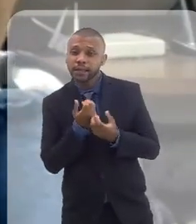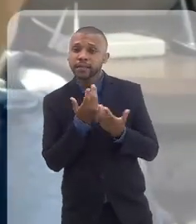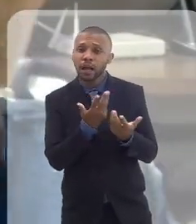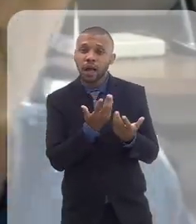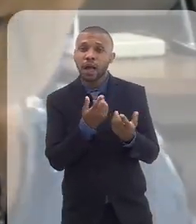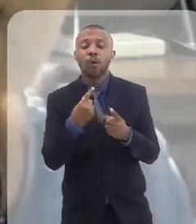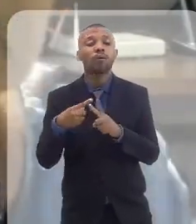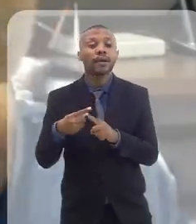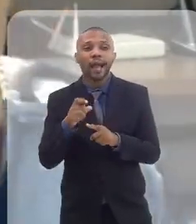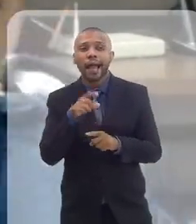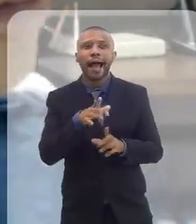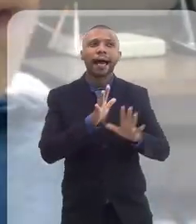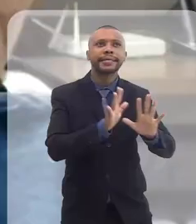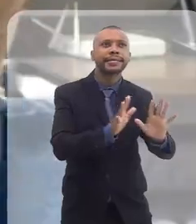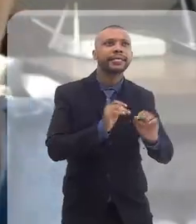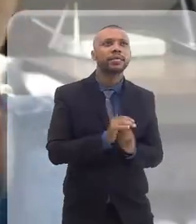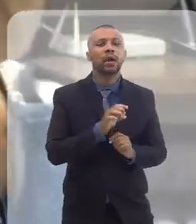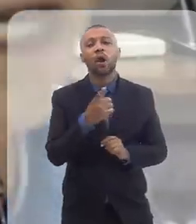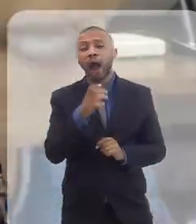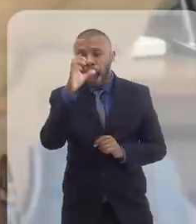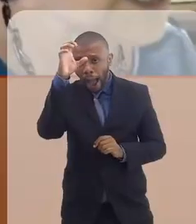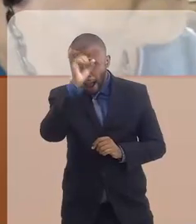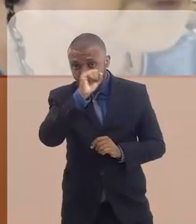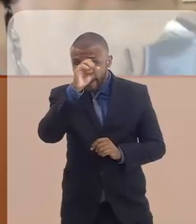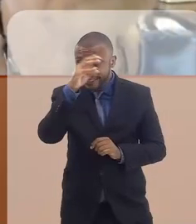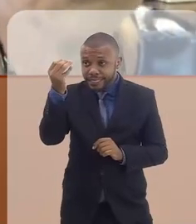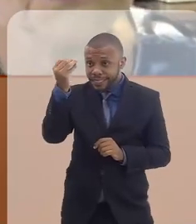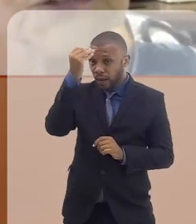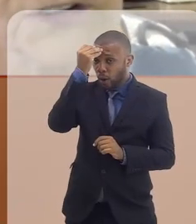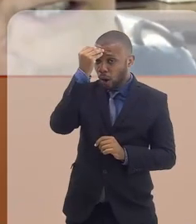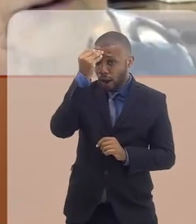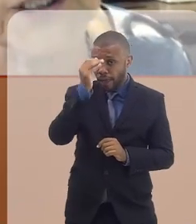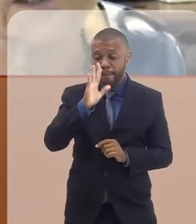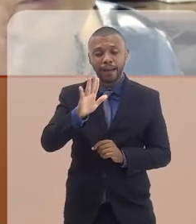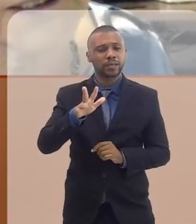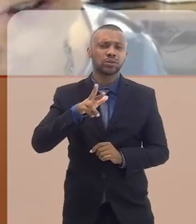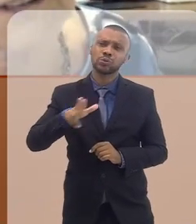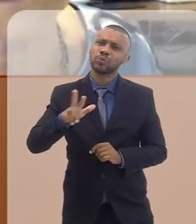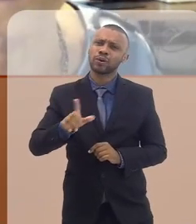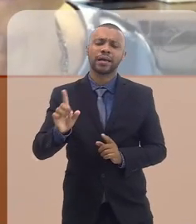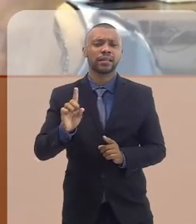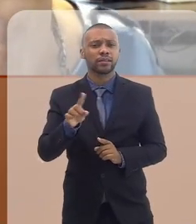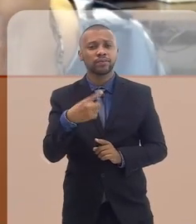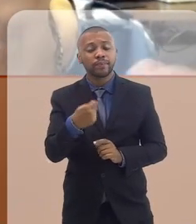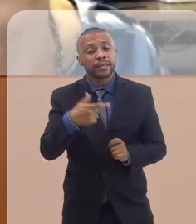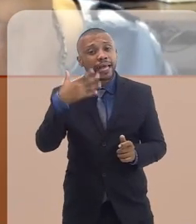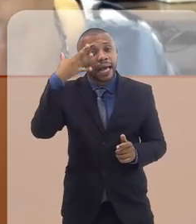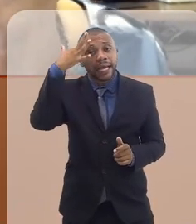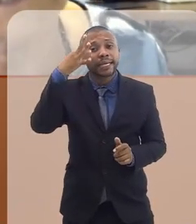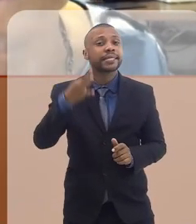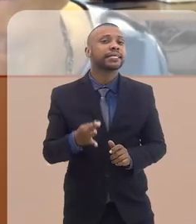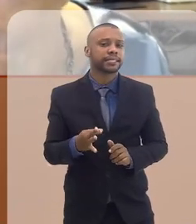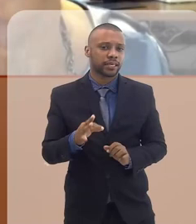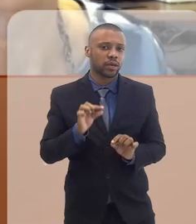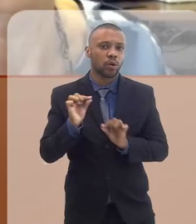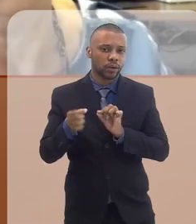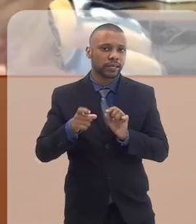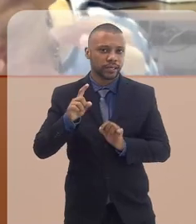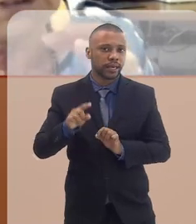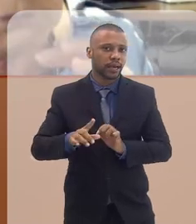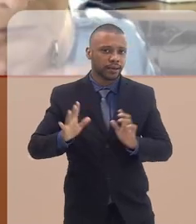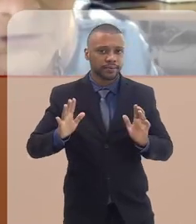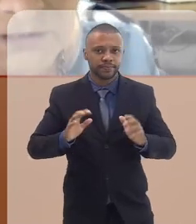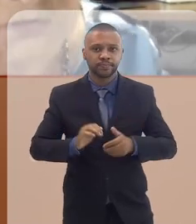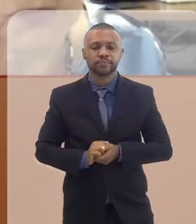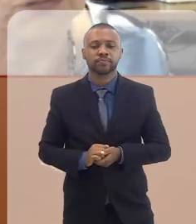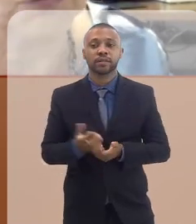querendo dar, porque assim, ou aprende isso e decora. Não adianta, você tem que entender.